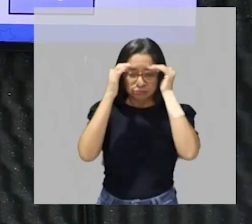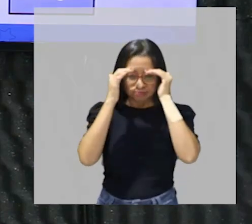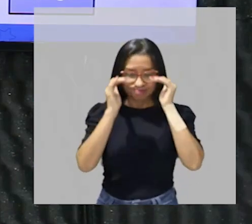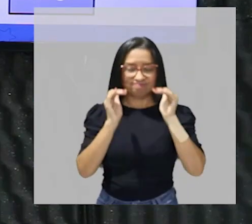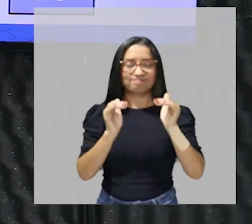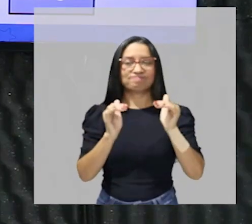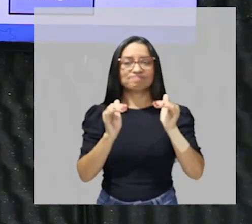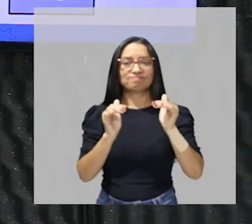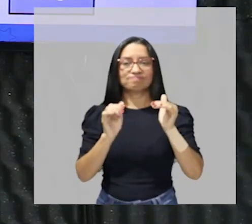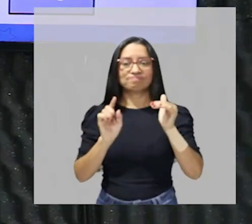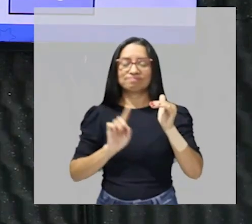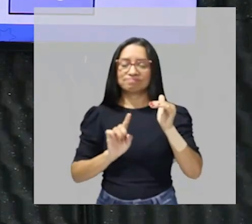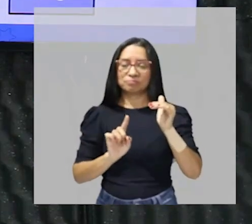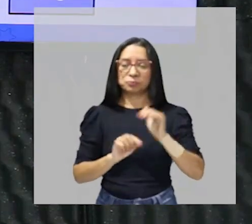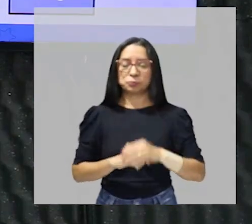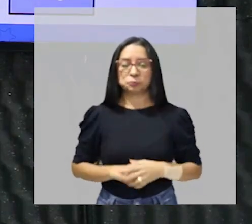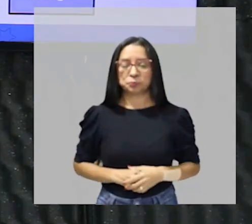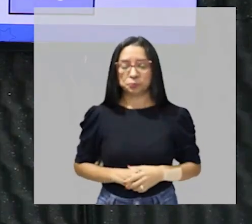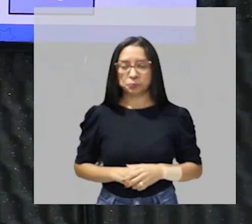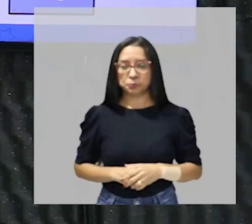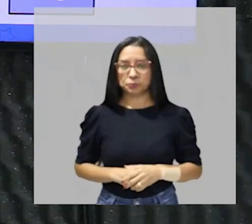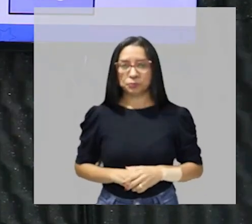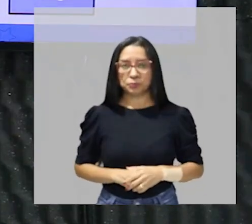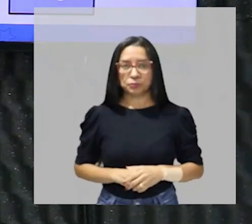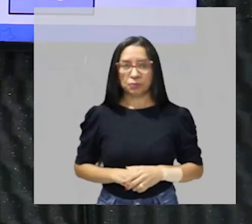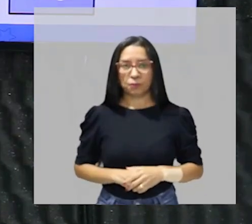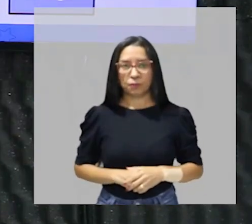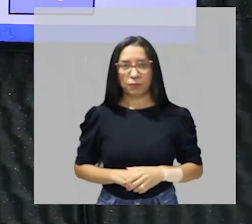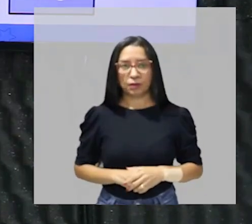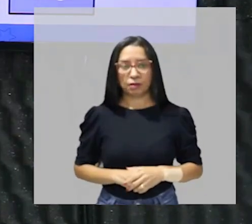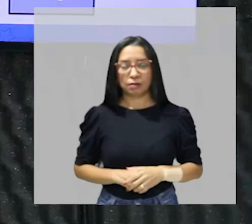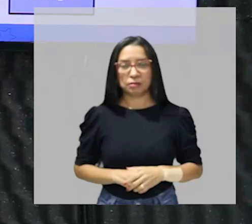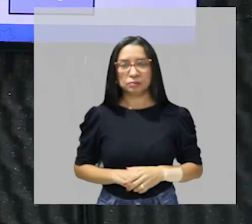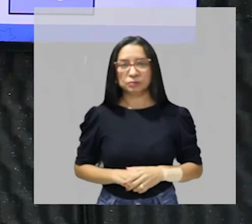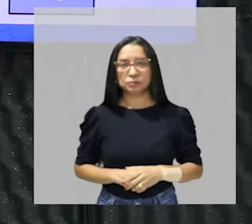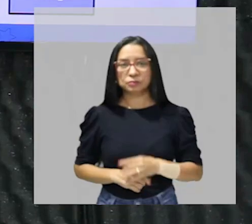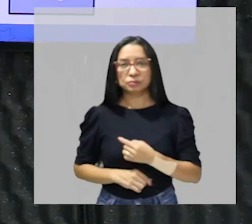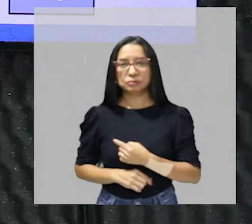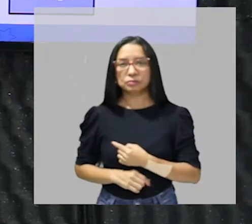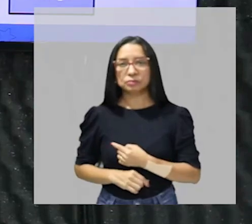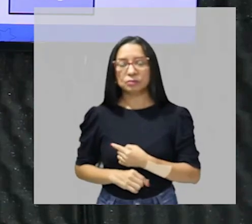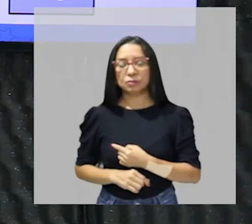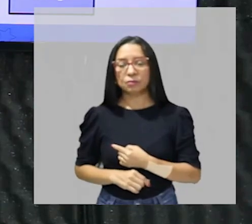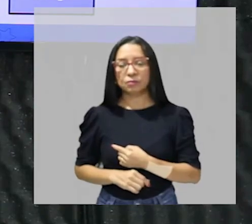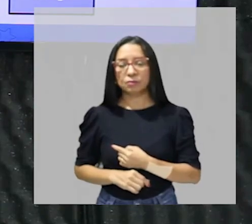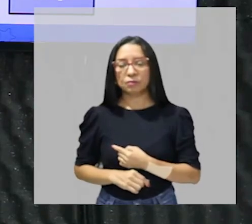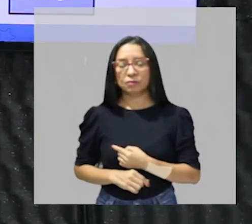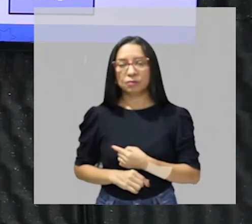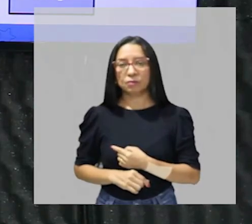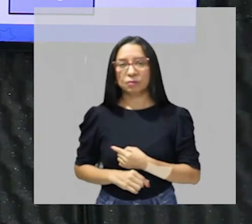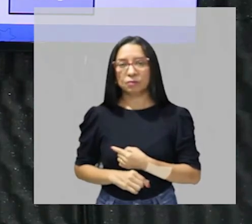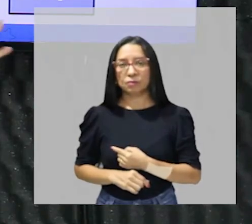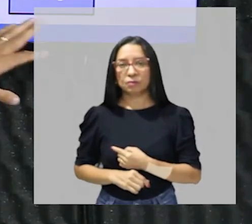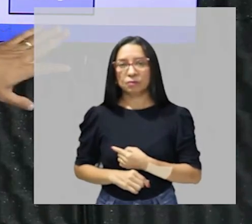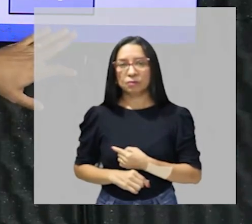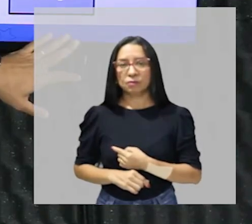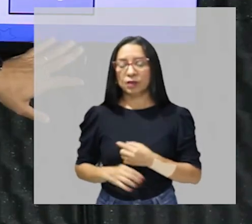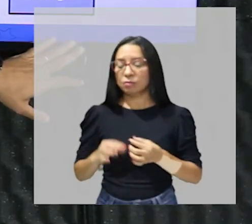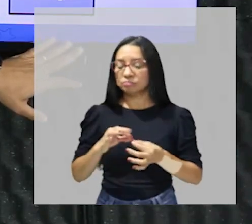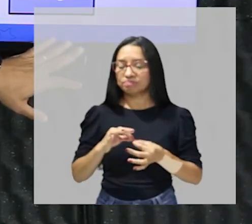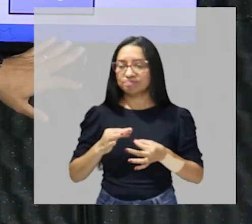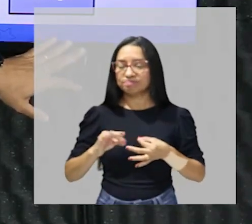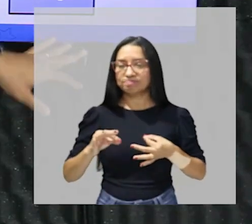esporte ali, da luta, no caso. Então, média distância, a ação é de percussão. E lutas de longa